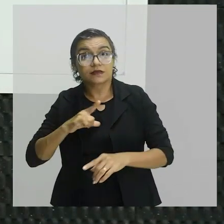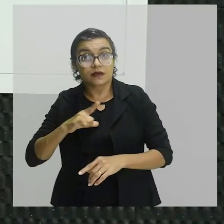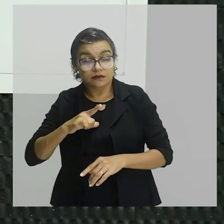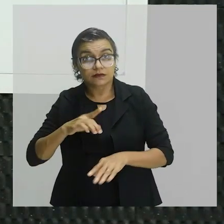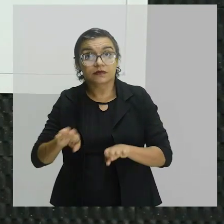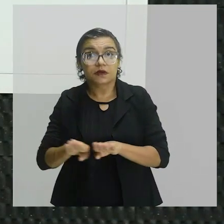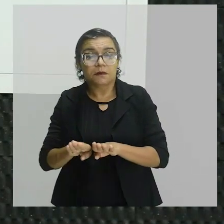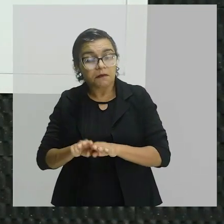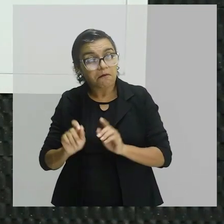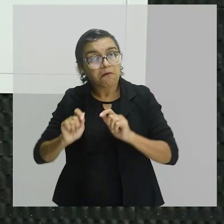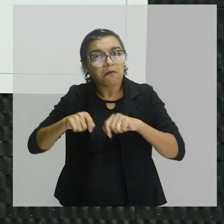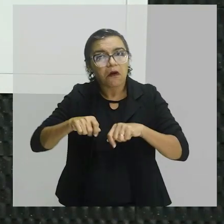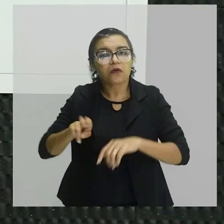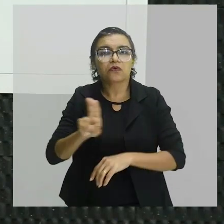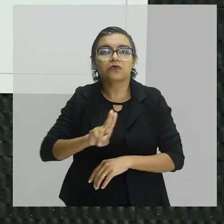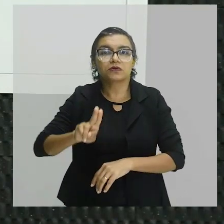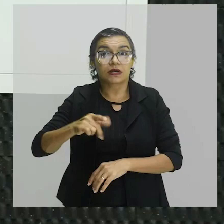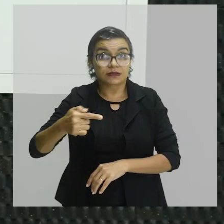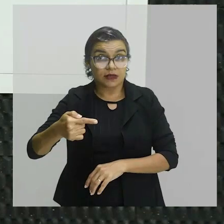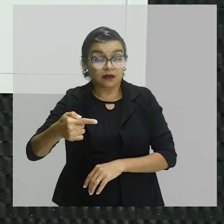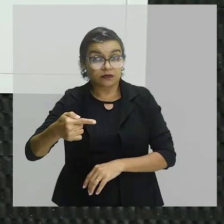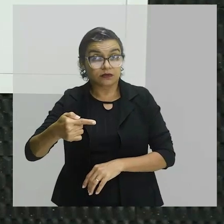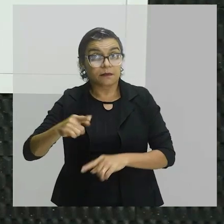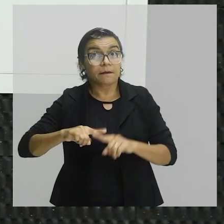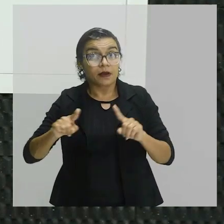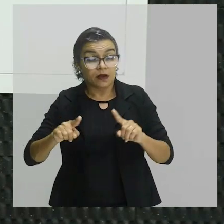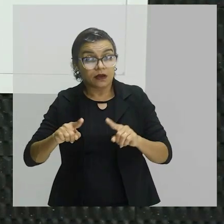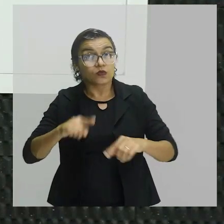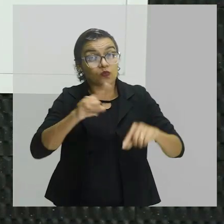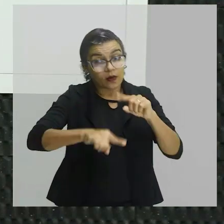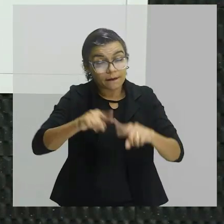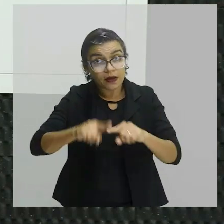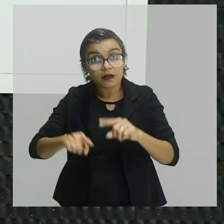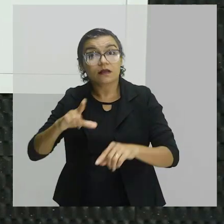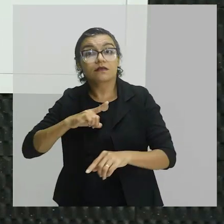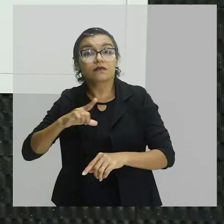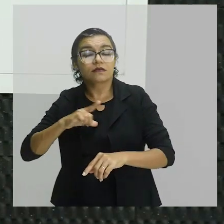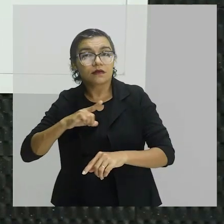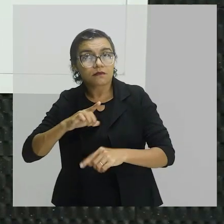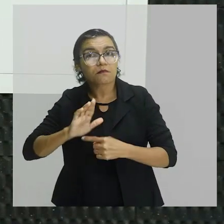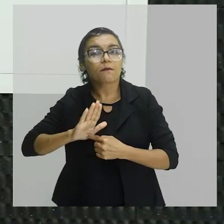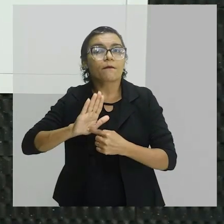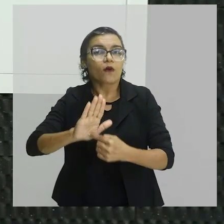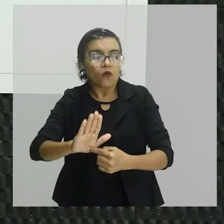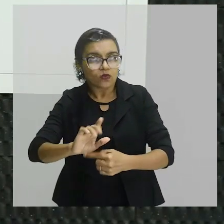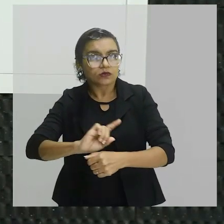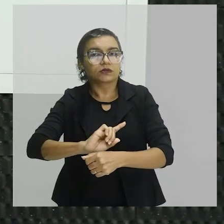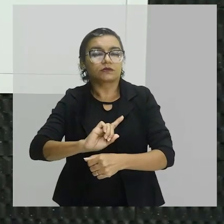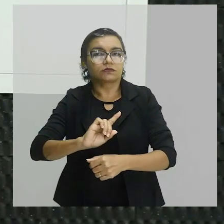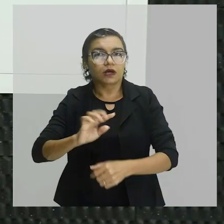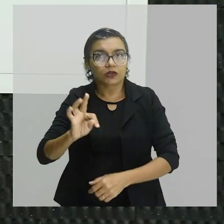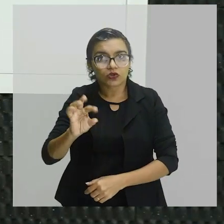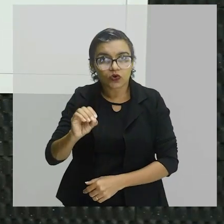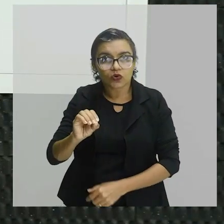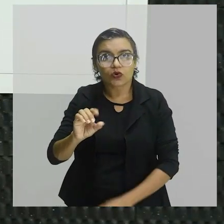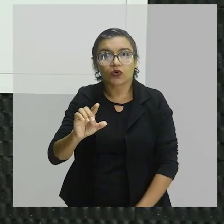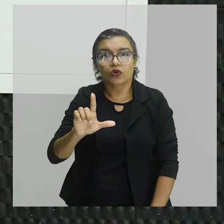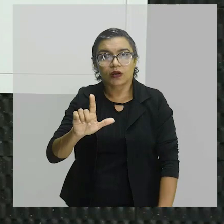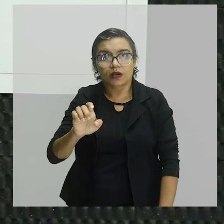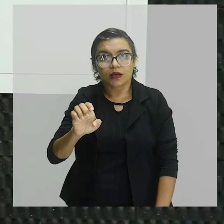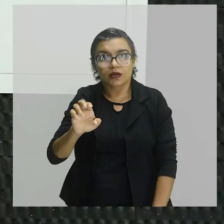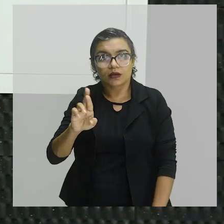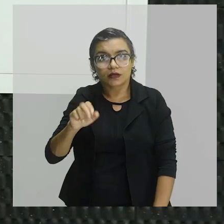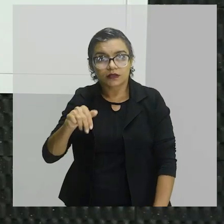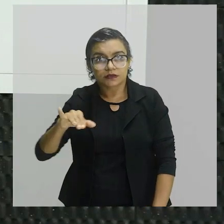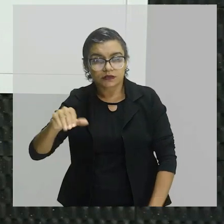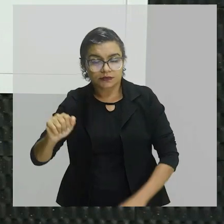aparelho ele já é programado para dar essa tolerância, ok? Considere que a velocidade final registrada